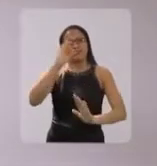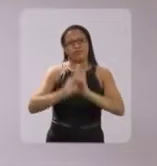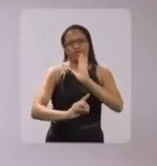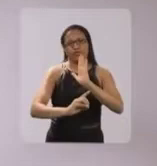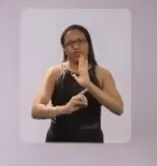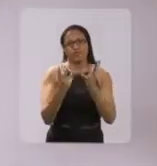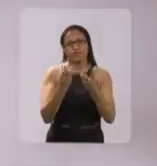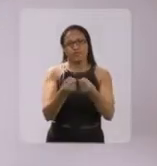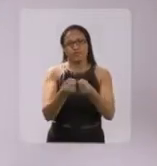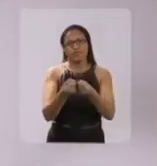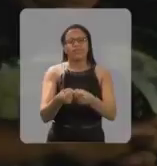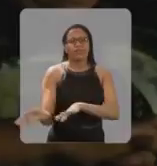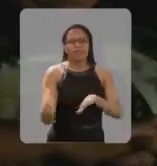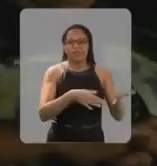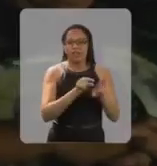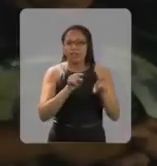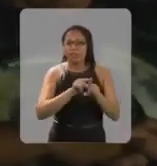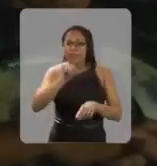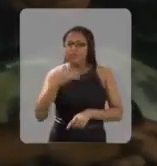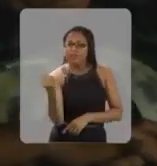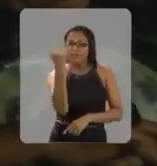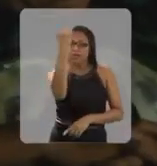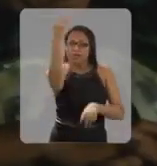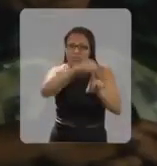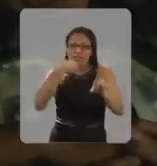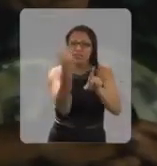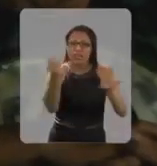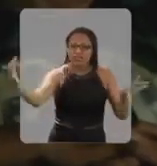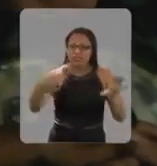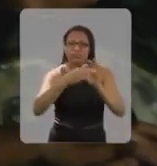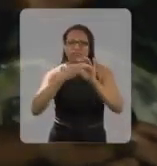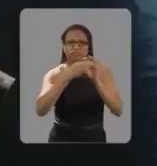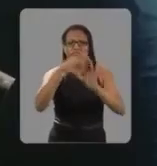É fundamental a organização da comunidade em torno de seus objetivos comuns.